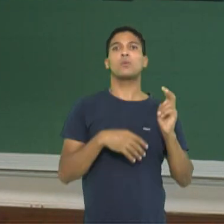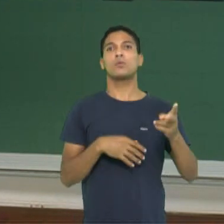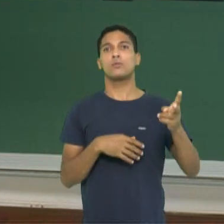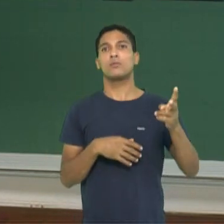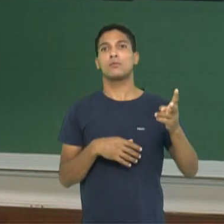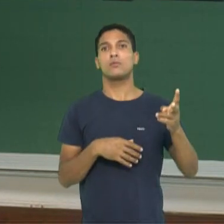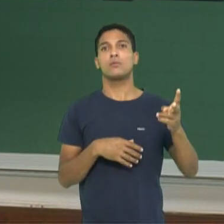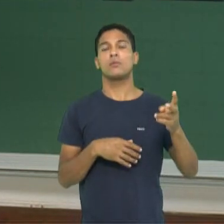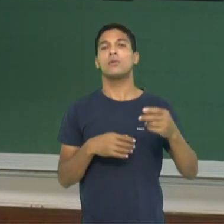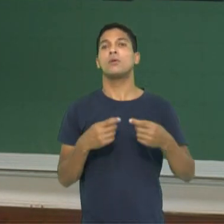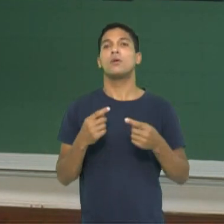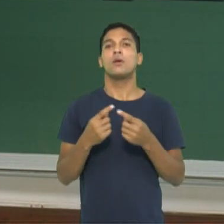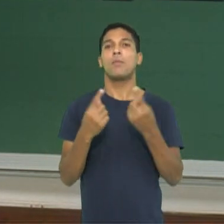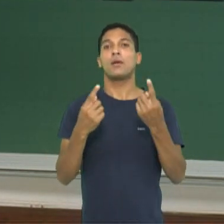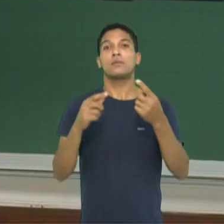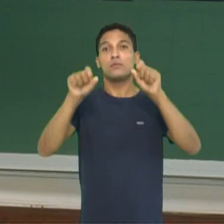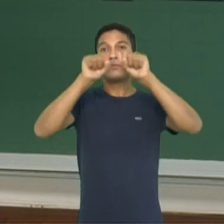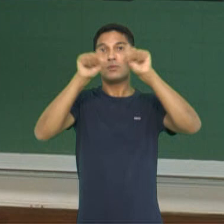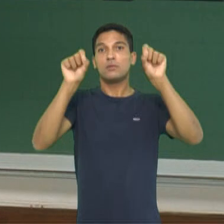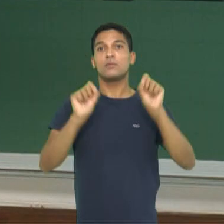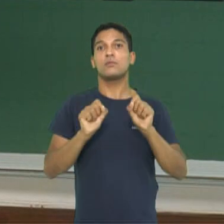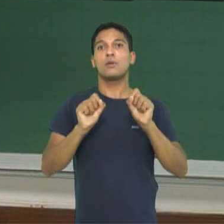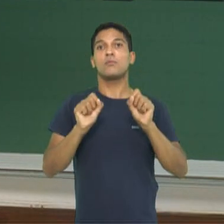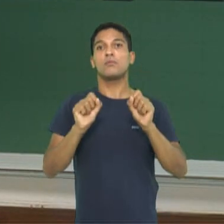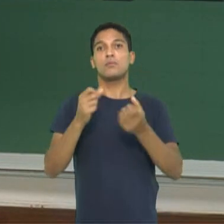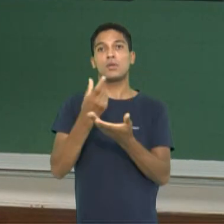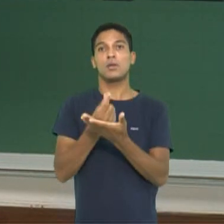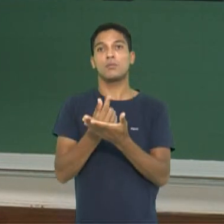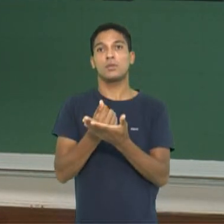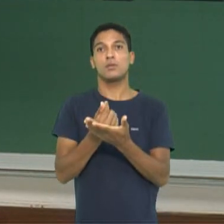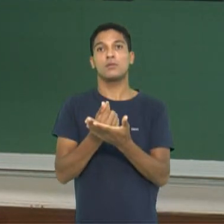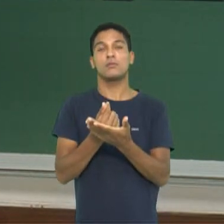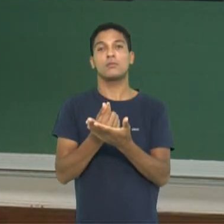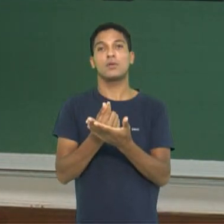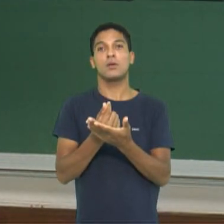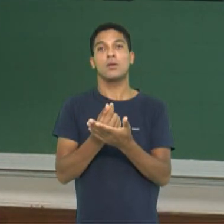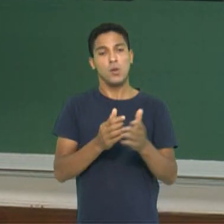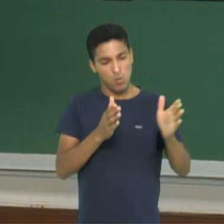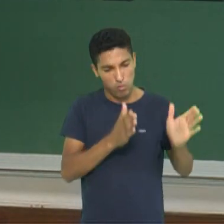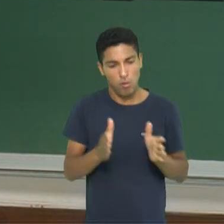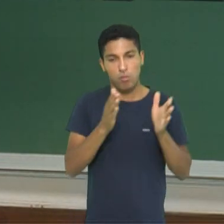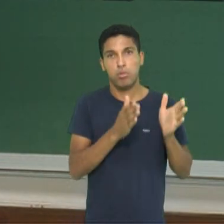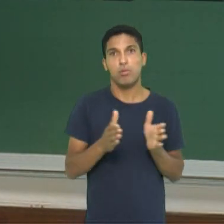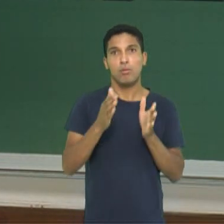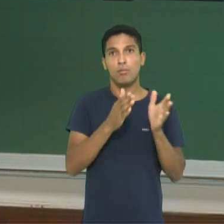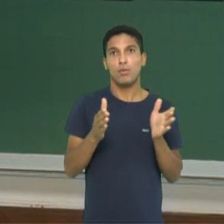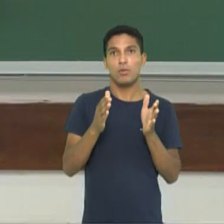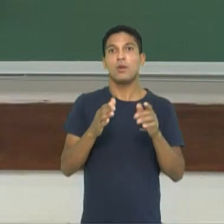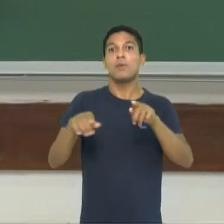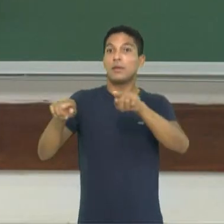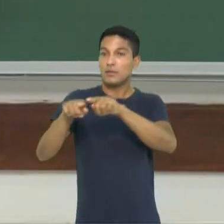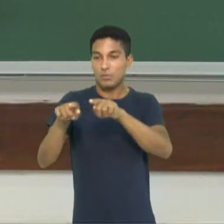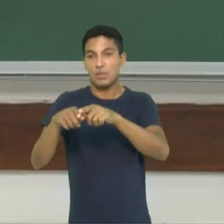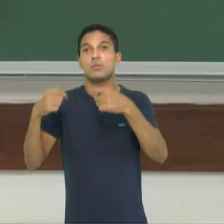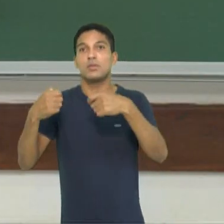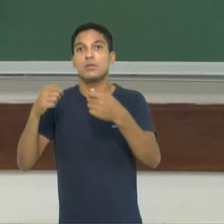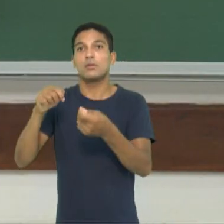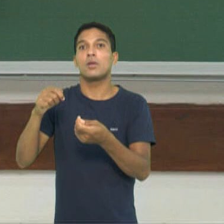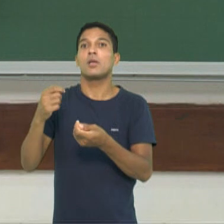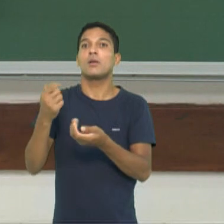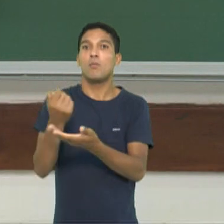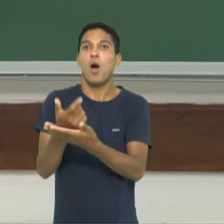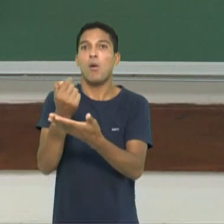que sustenta o sistema capitalista, tem que haver também o consumo. E tem que ser qualquer tipo de consumo, não tem que ser um